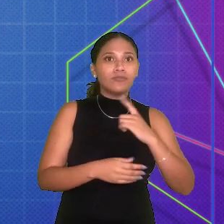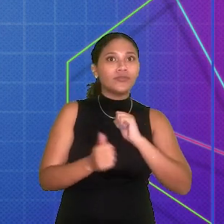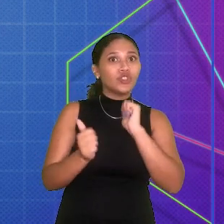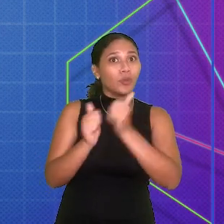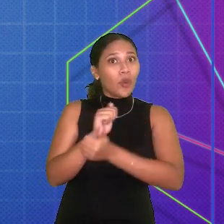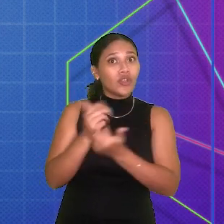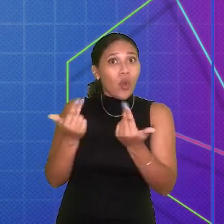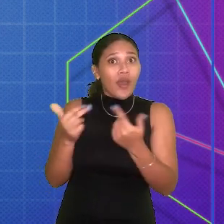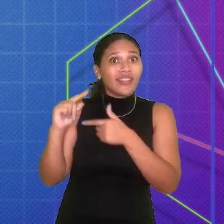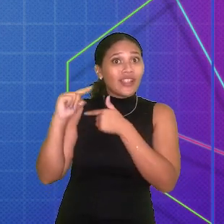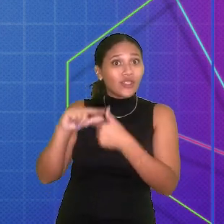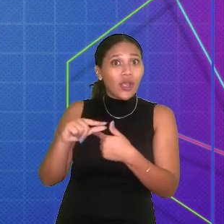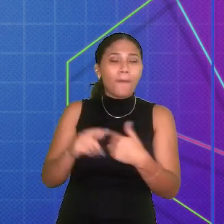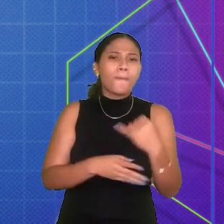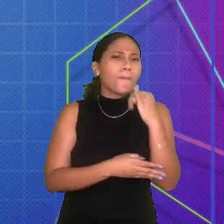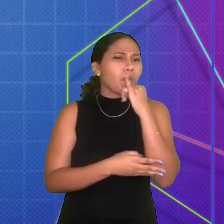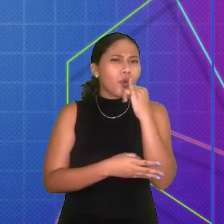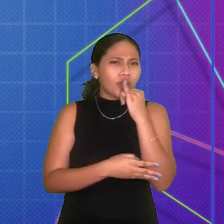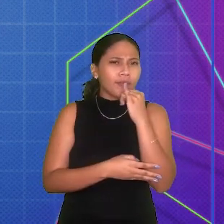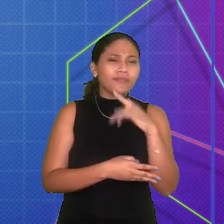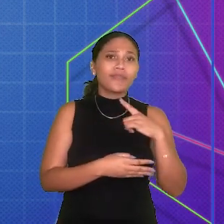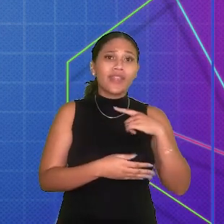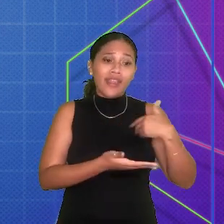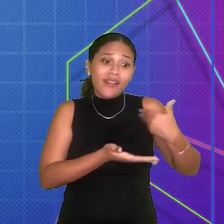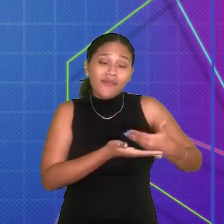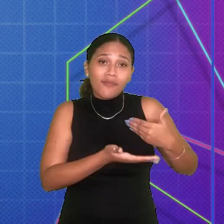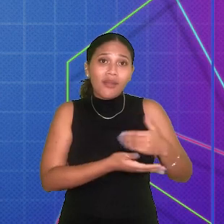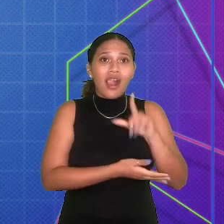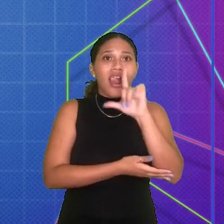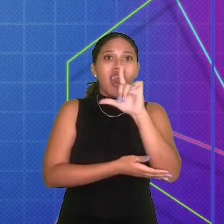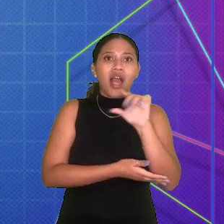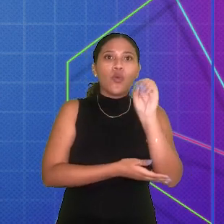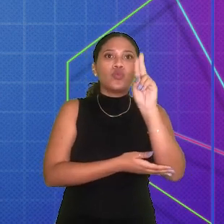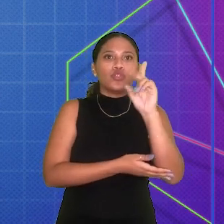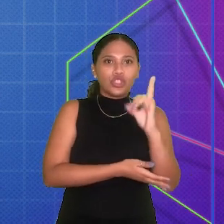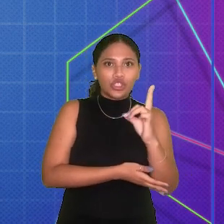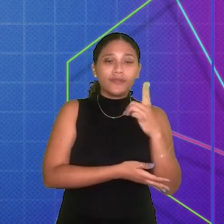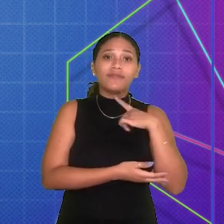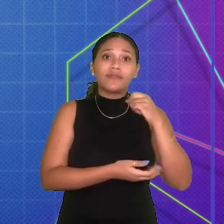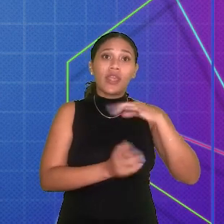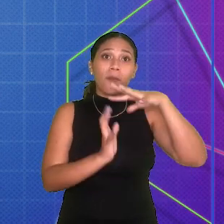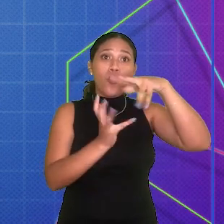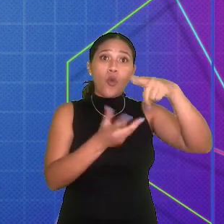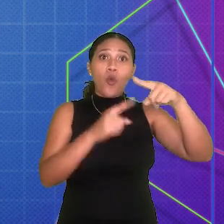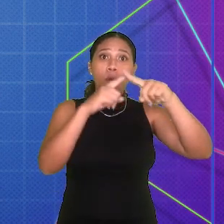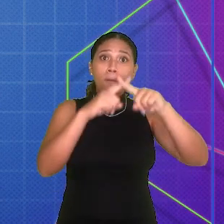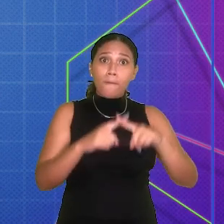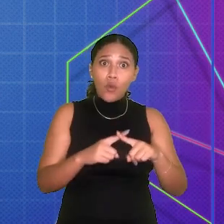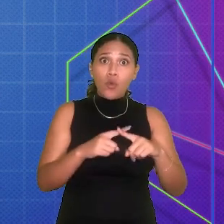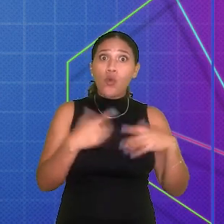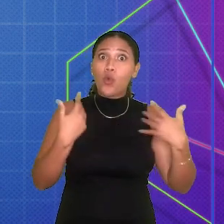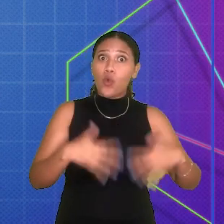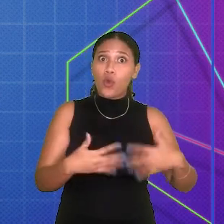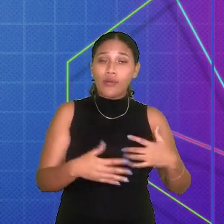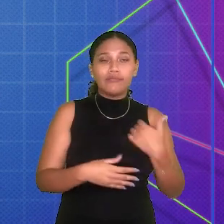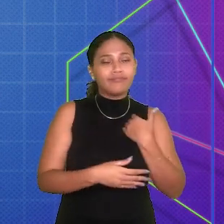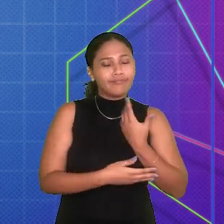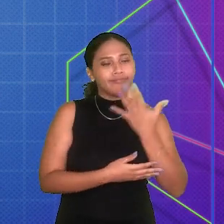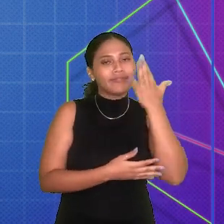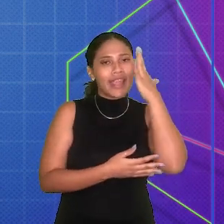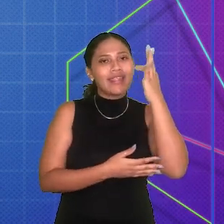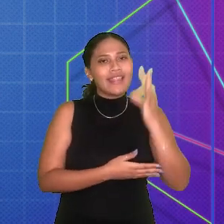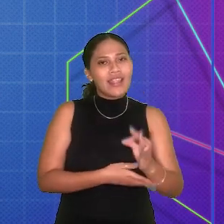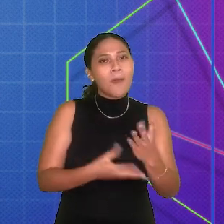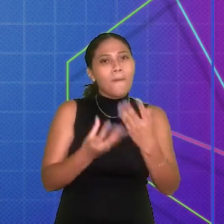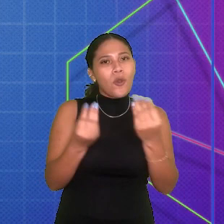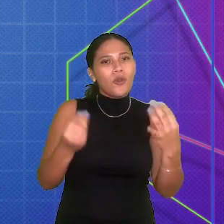esportes tradicionais. É só tomar como exemplo o caso recente da Loud, atual campeã mundial de Valorant, que eu tenho certeza